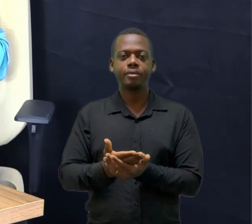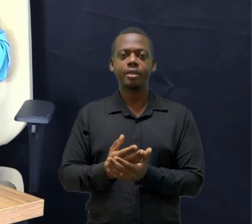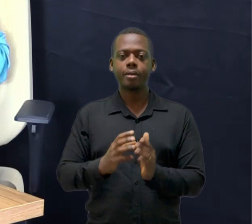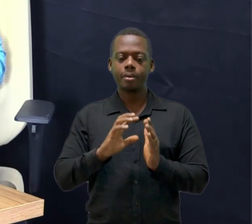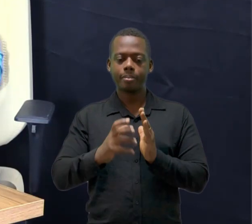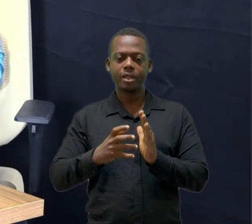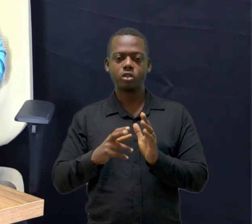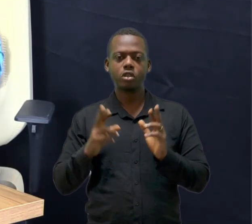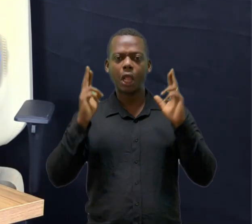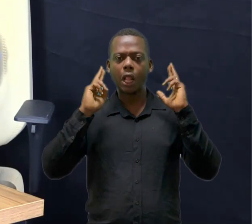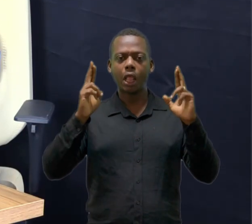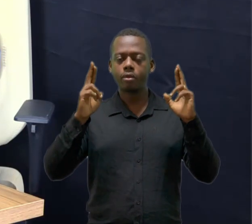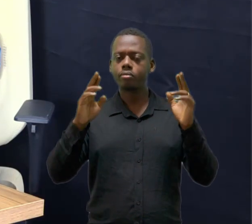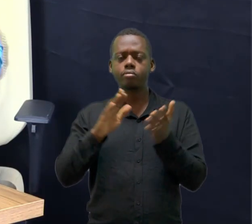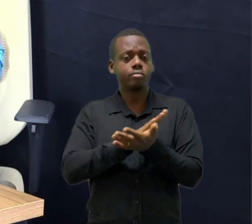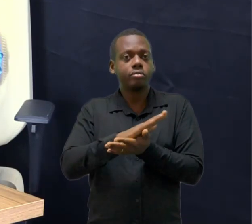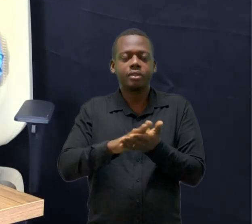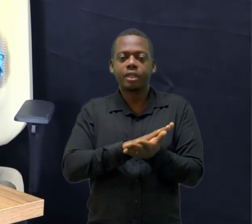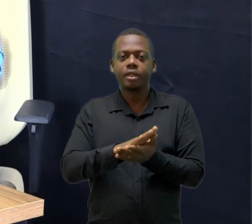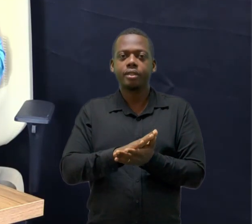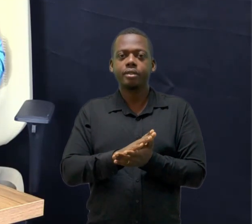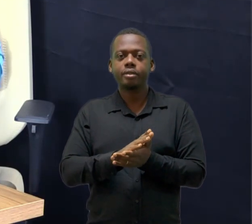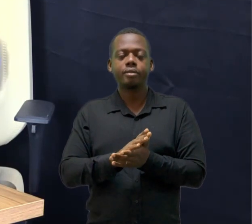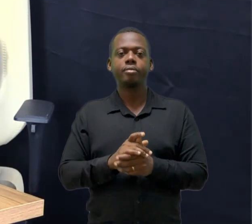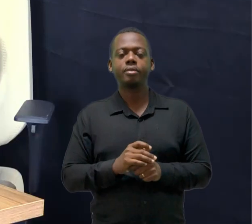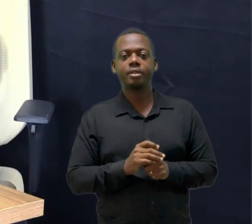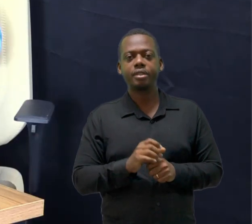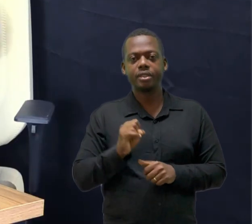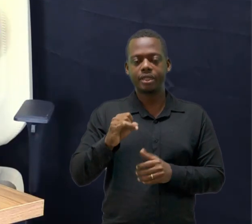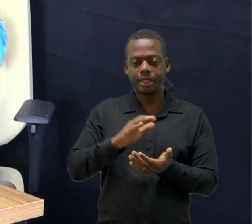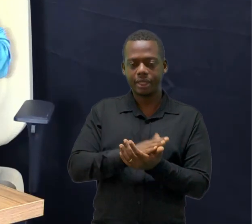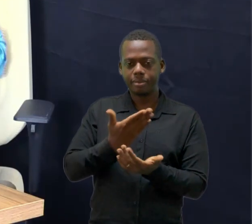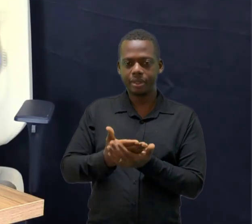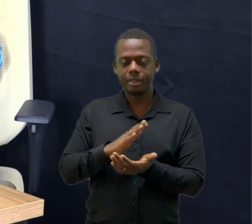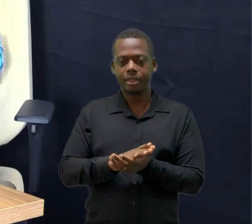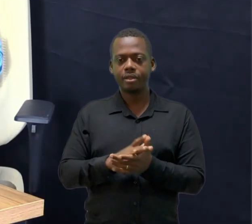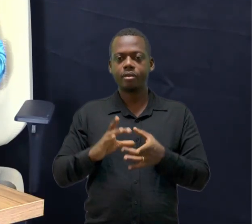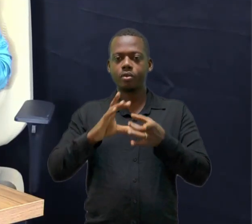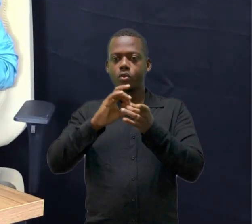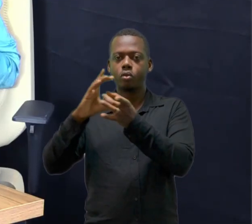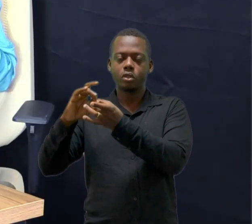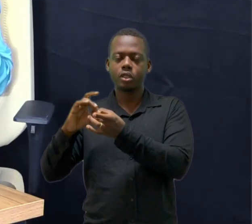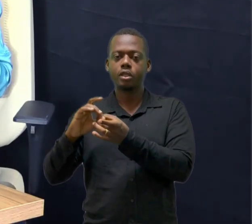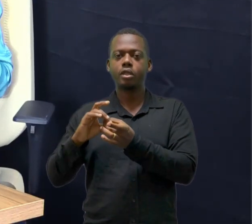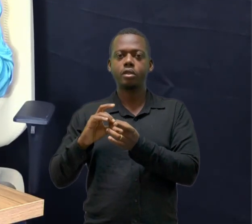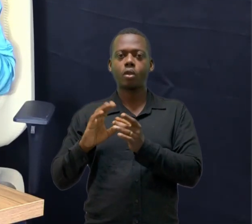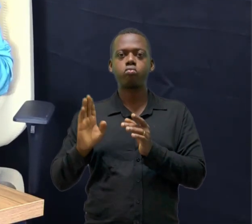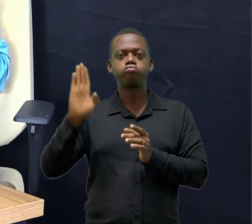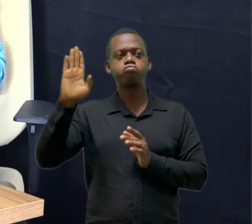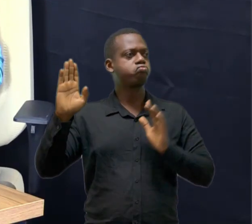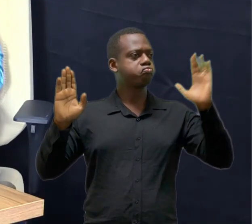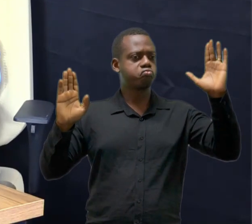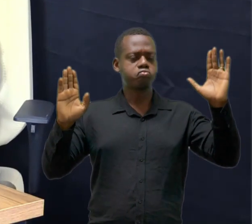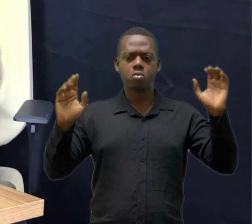não tem time, fique bem claro isso. Sim. Não tem. Se ele está interpretando em um contexto ali que tem 2 candidatos, o